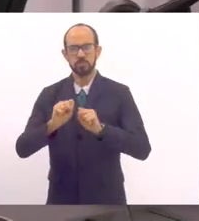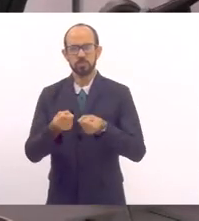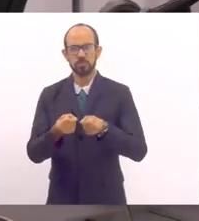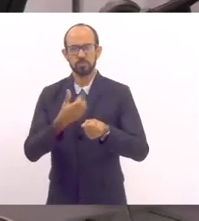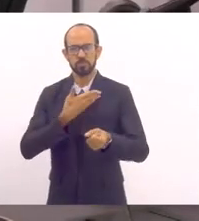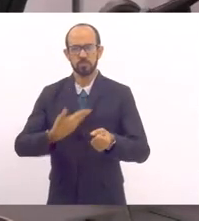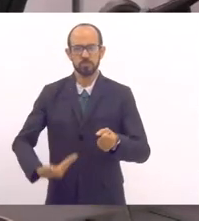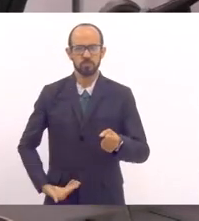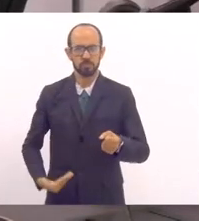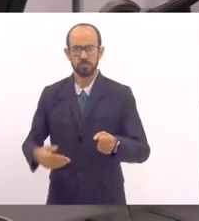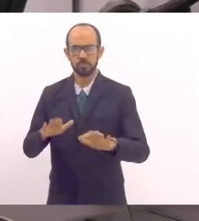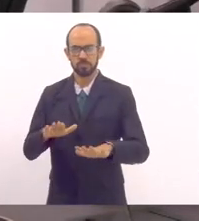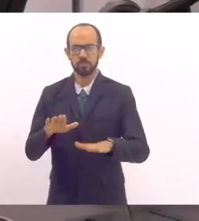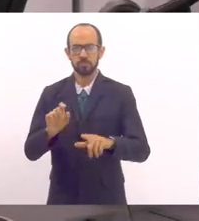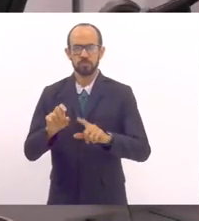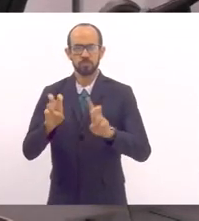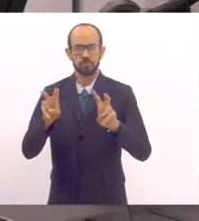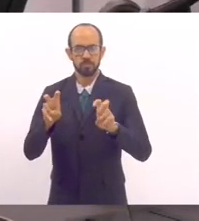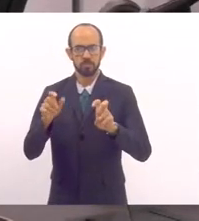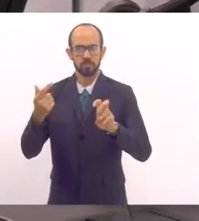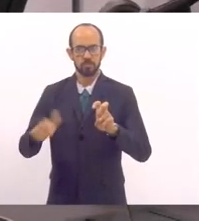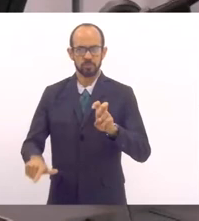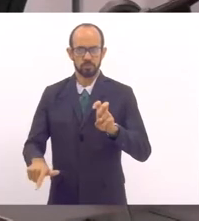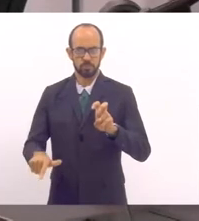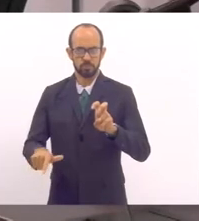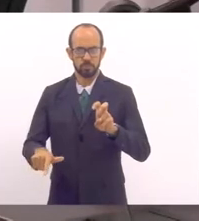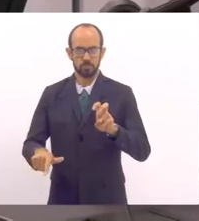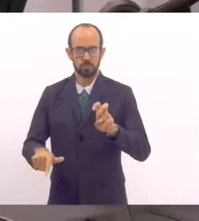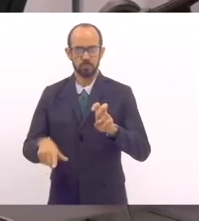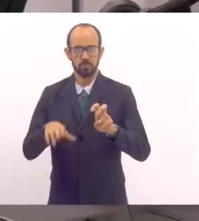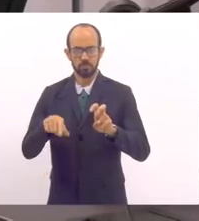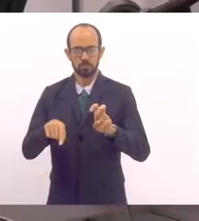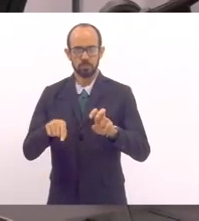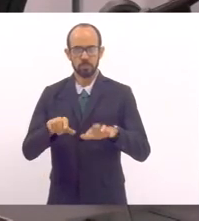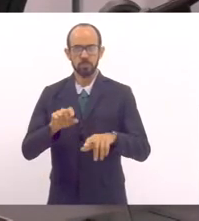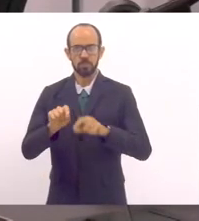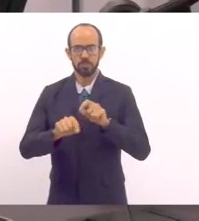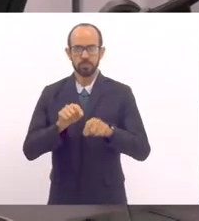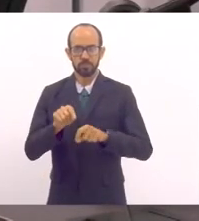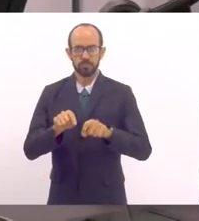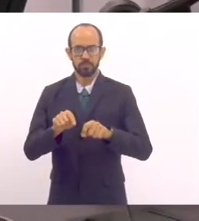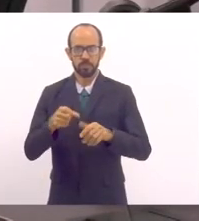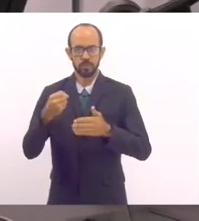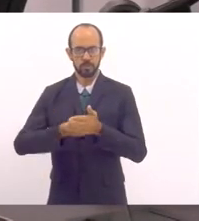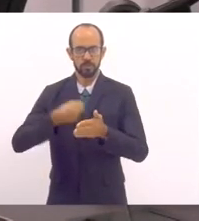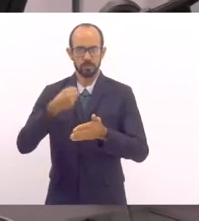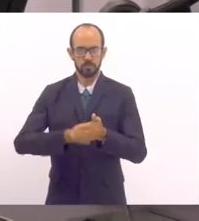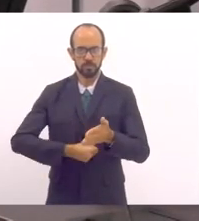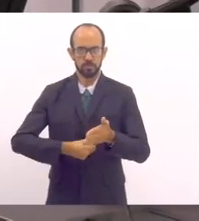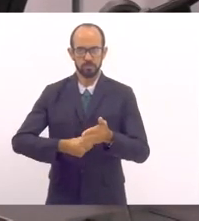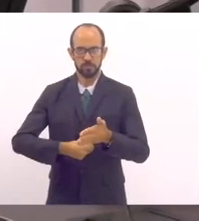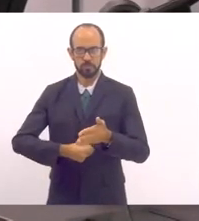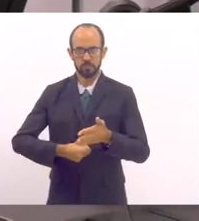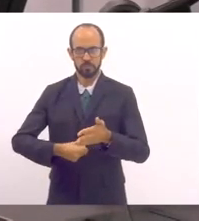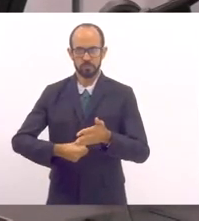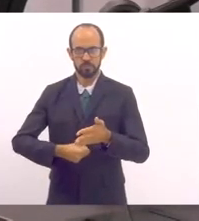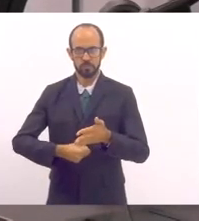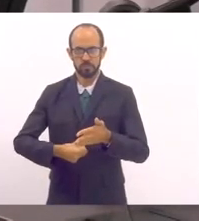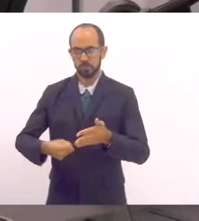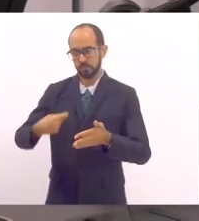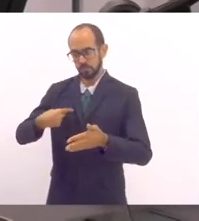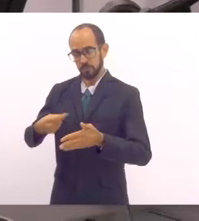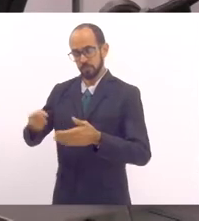Janeiro. Mas o assunto é outro. E é isso que eu venho lutando. Por que, que eu estou falando isso, doutor Paulo? Porque isso não pode